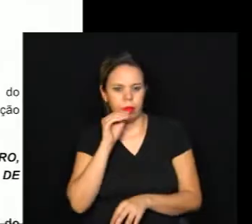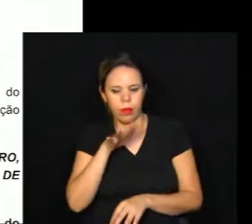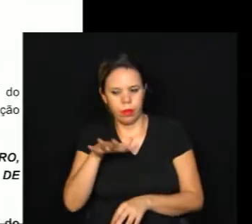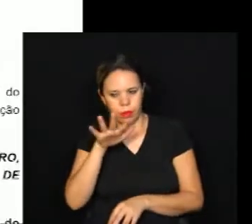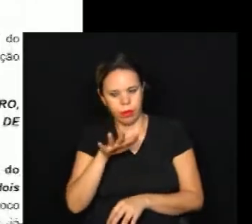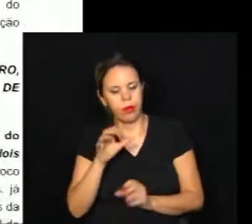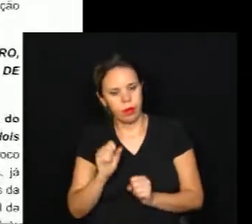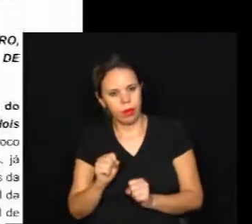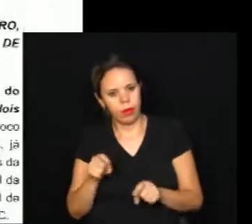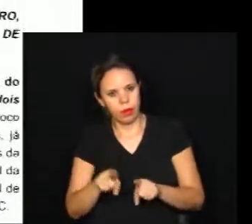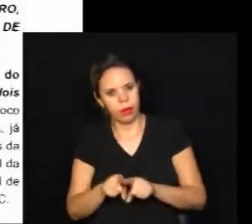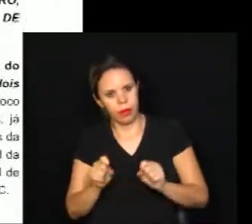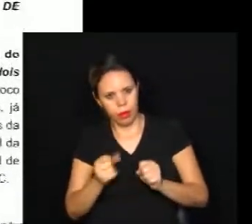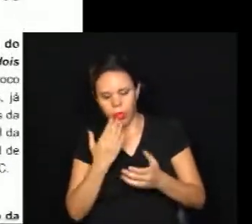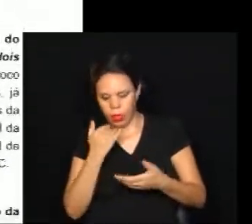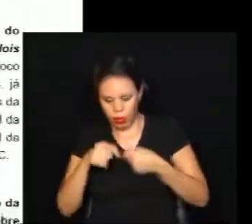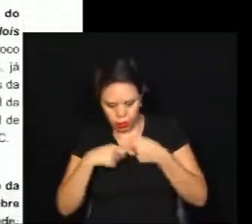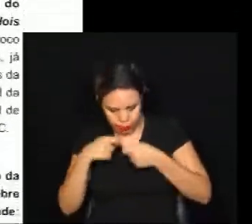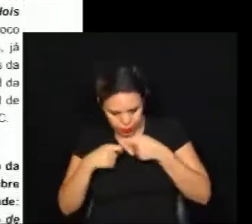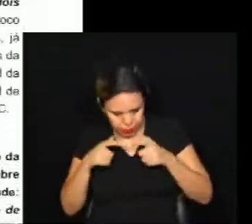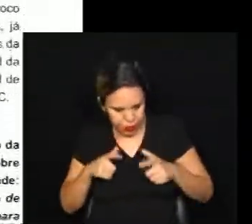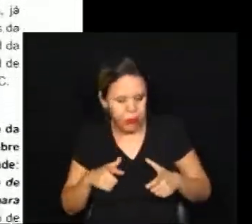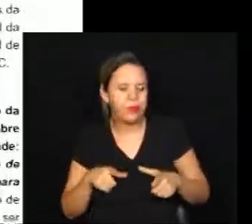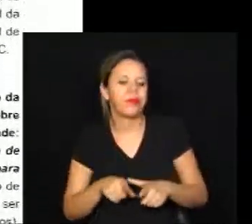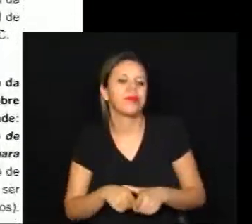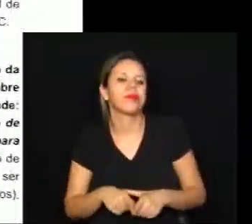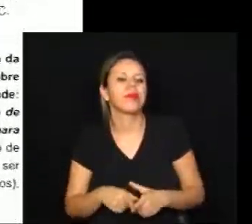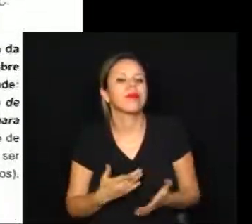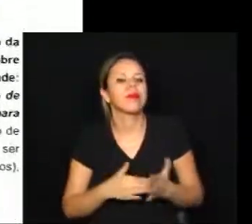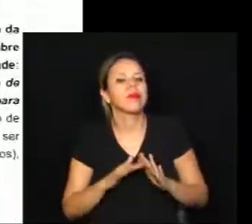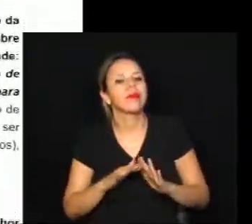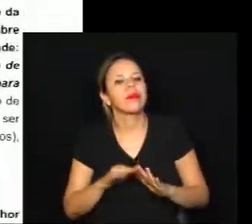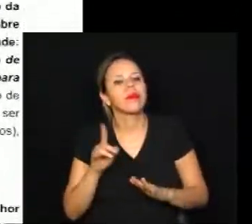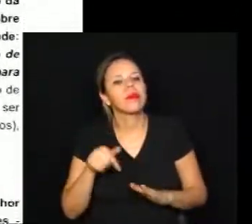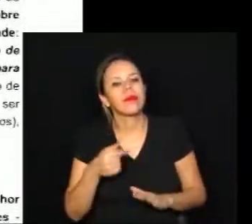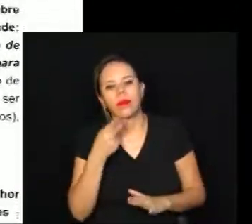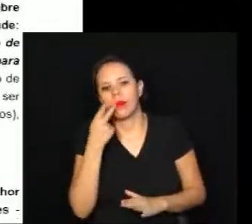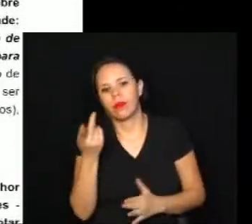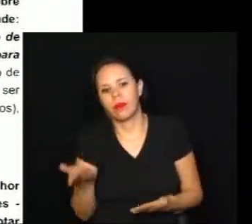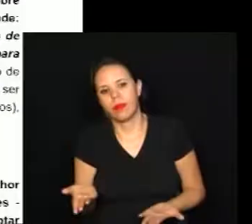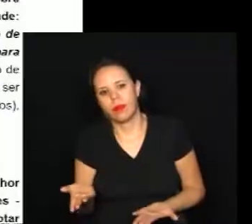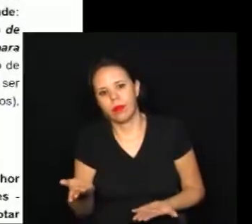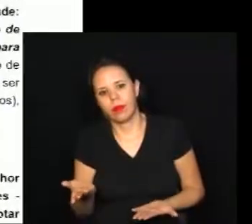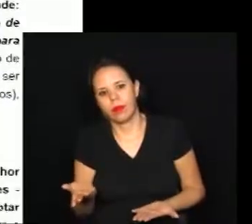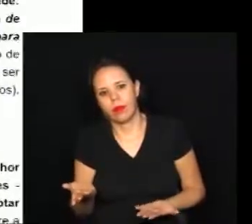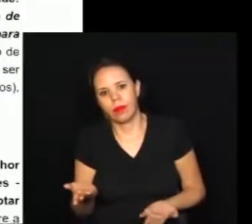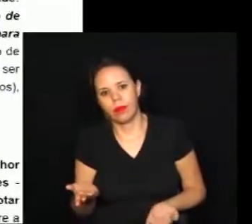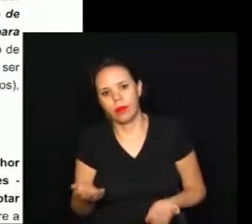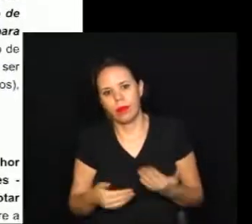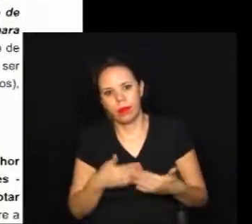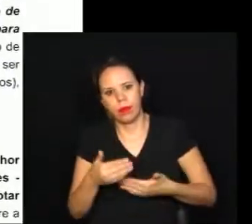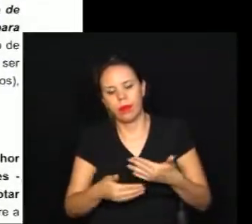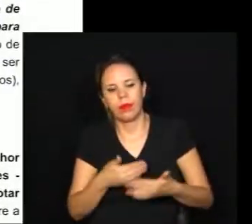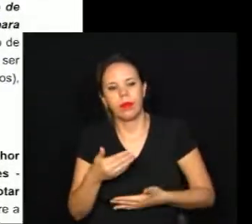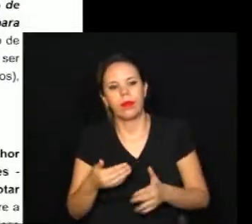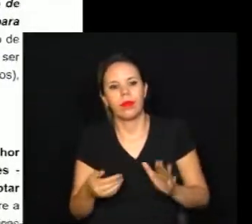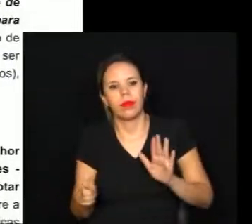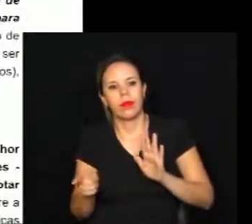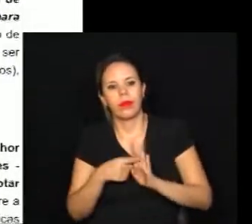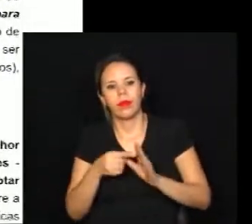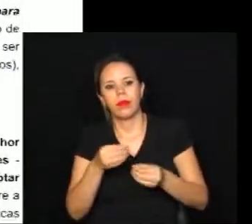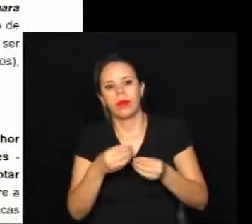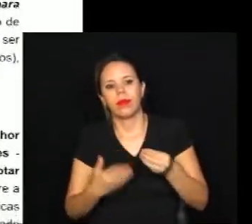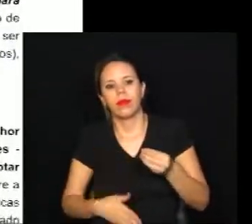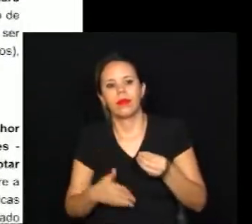funcionários também possam receber a merenda escolar. E aquilo que eu falei, olha, passando um pouquinho, vamos pegar o item 1 da